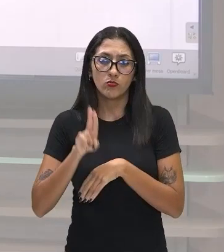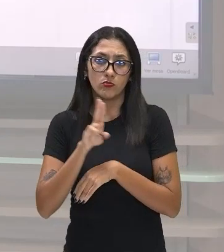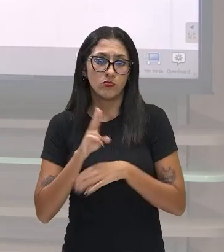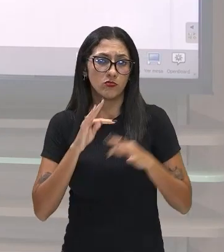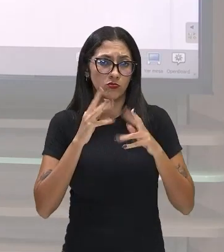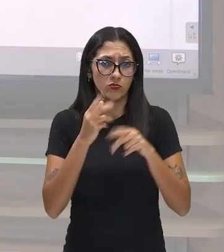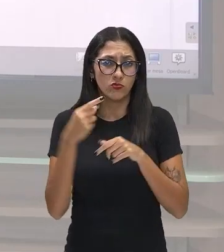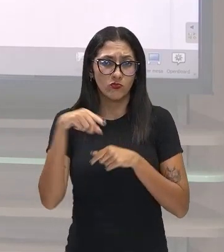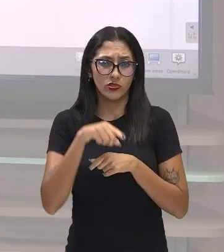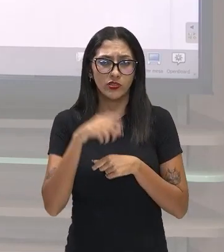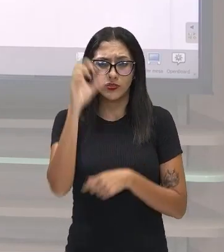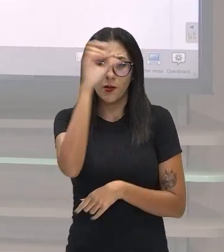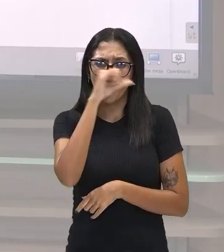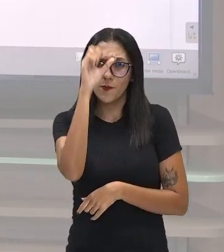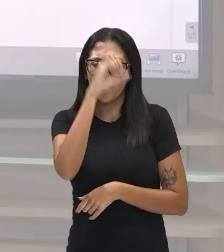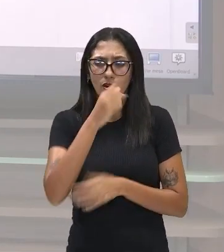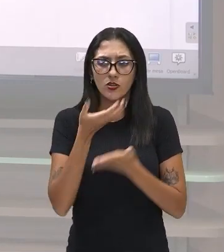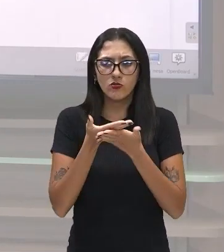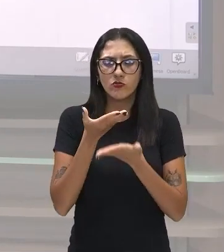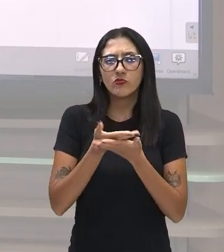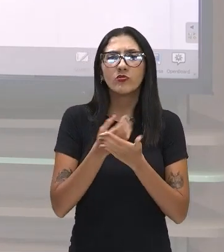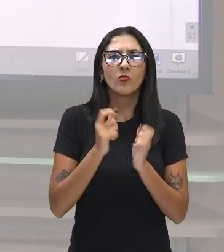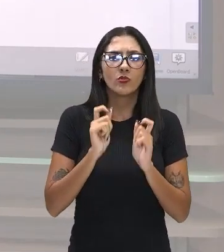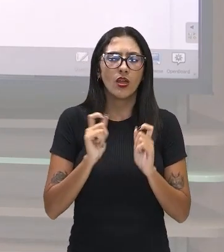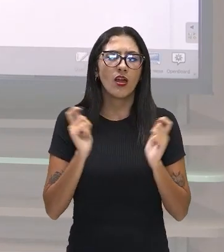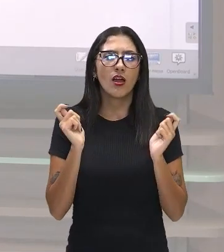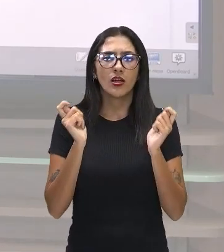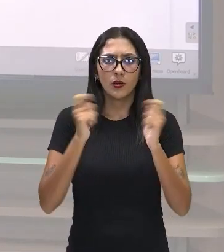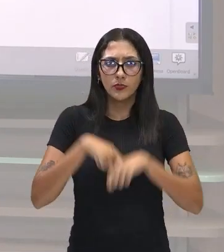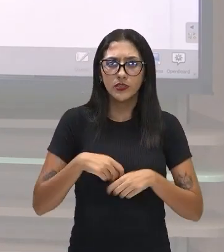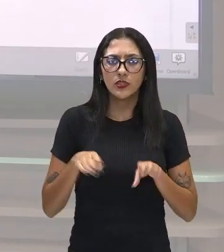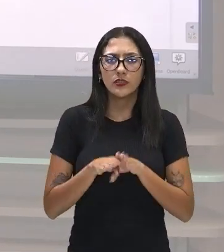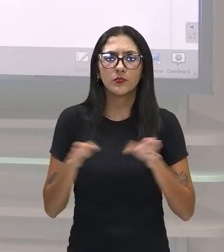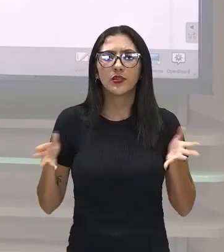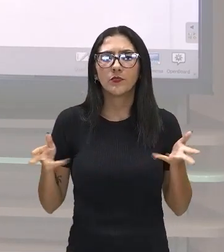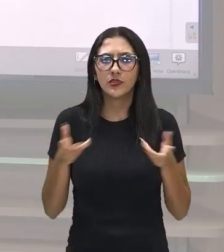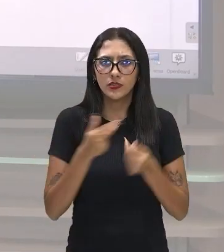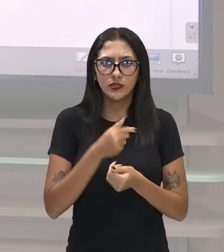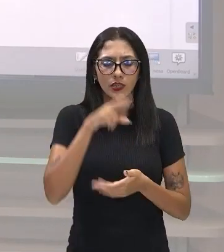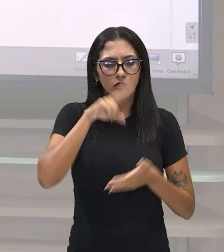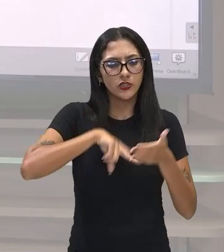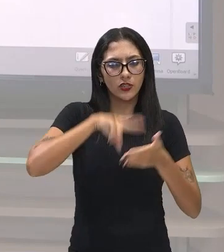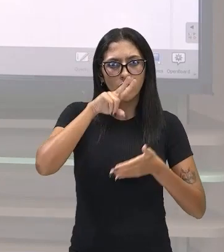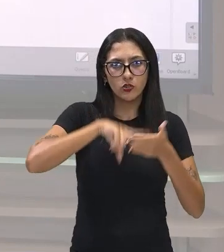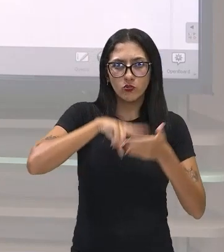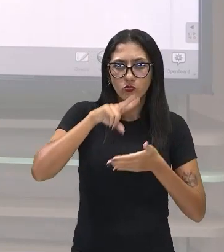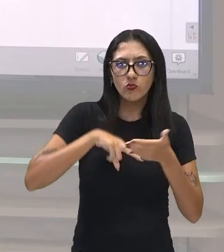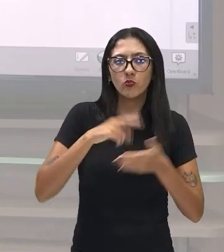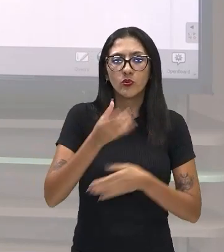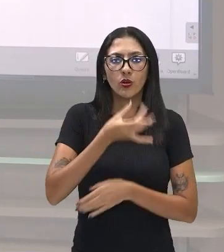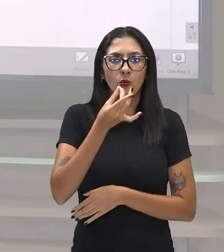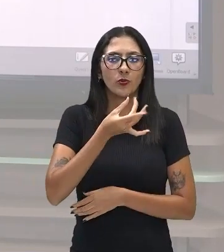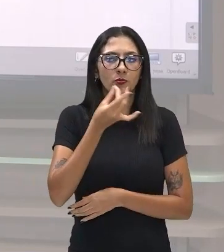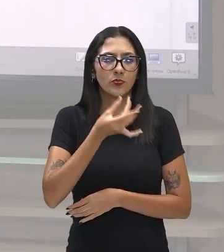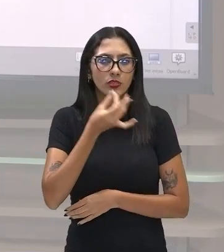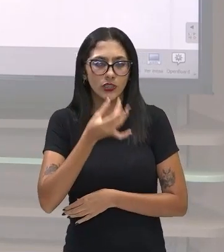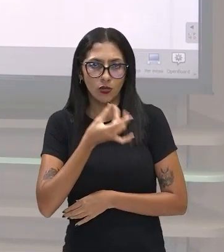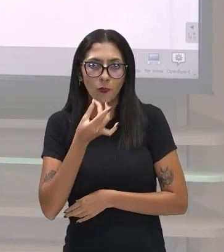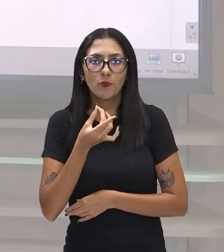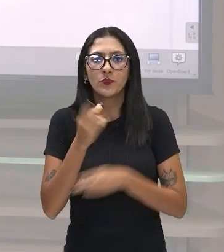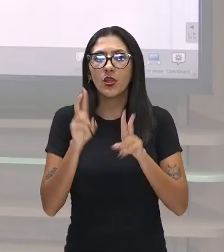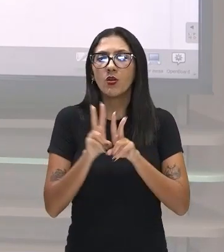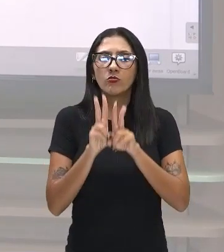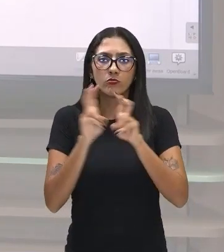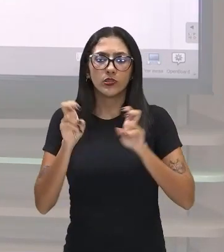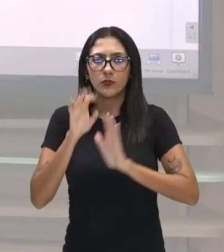na escola, que é desenvolver essa capacidade, essa habilidade de leitura crítica sobre os textos que